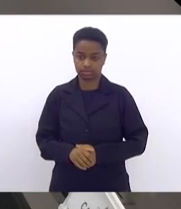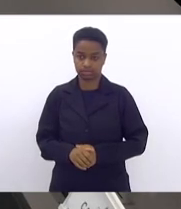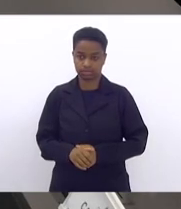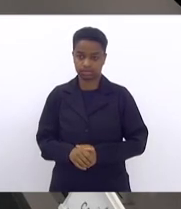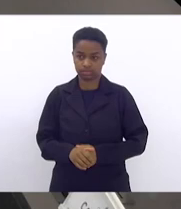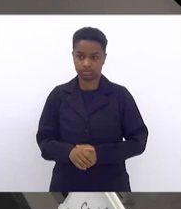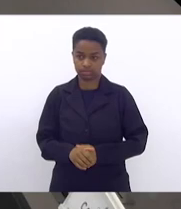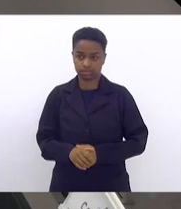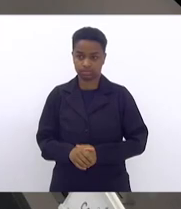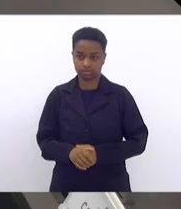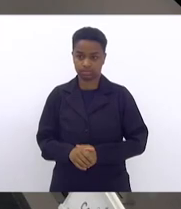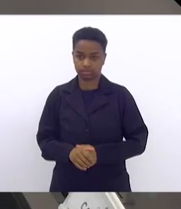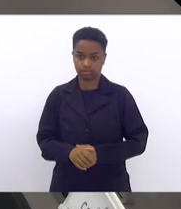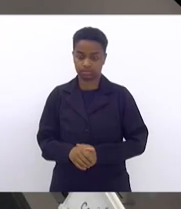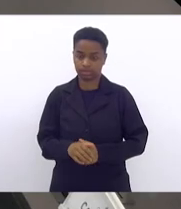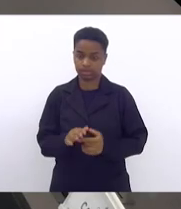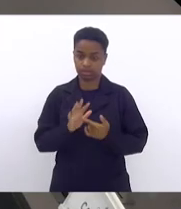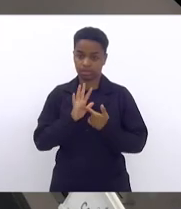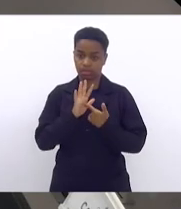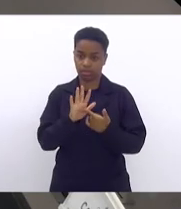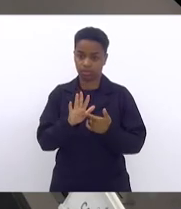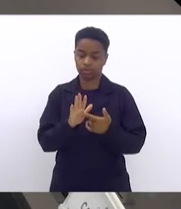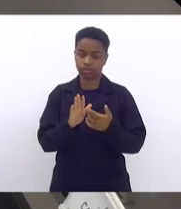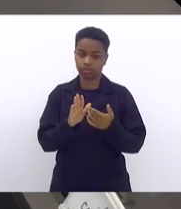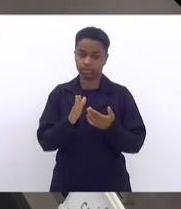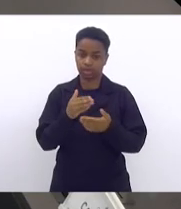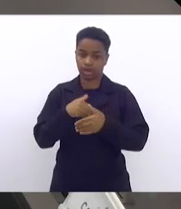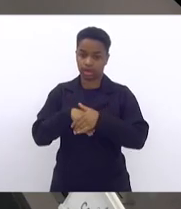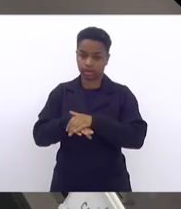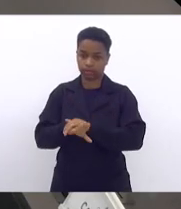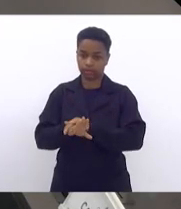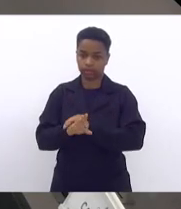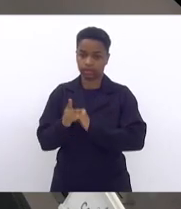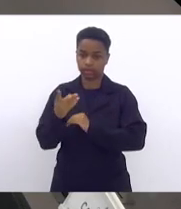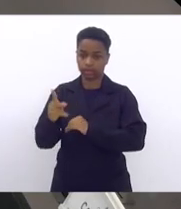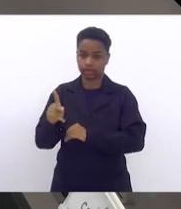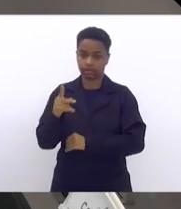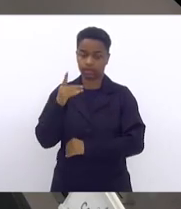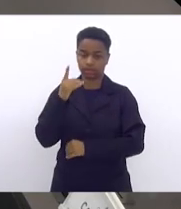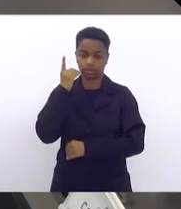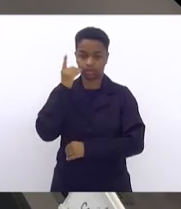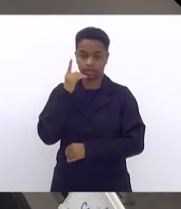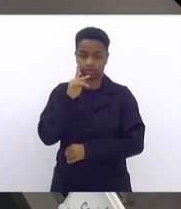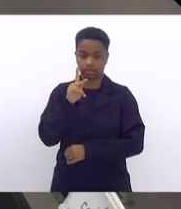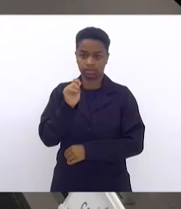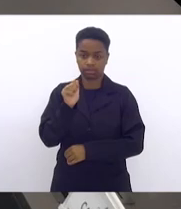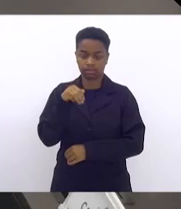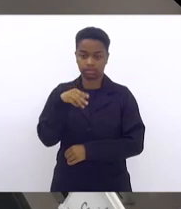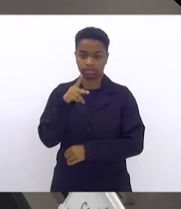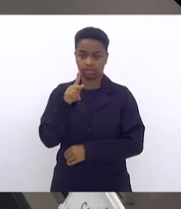Aparece como arquivado esse do Tiago Pampolha, deputado Luiz Paulo. Não, querido, é o seguinte, como eu estava lendo dele...